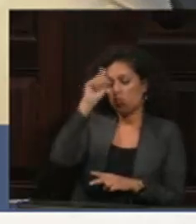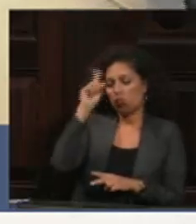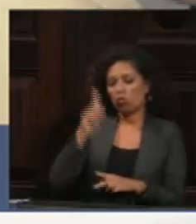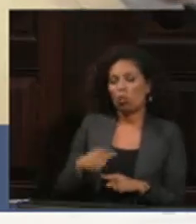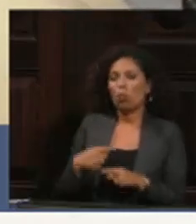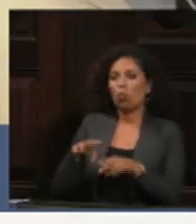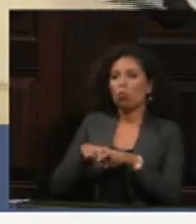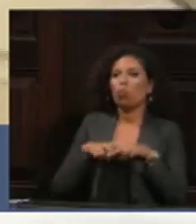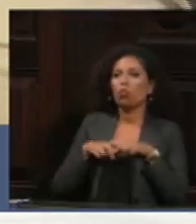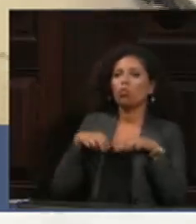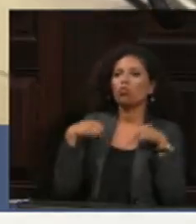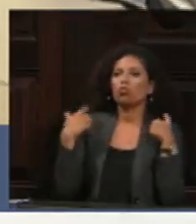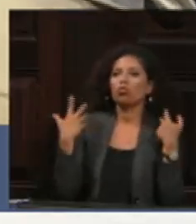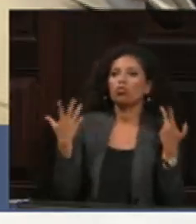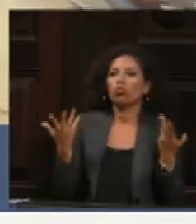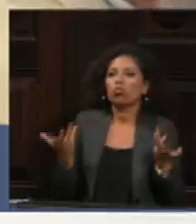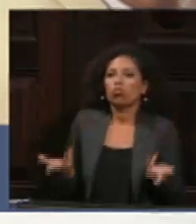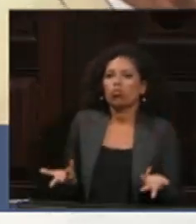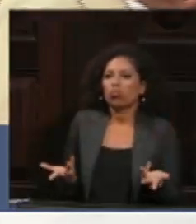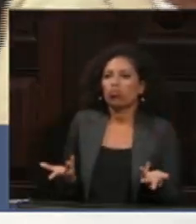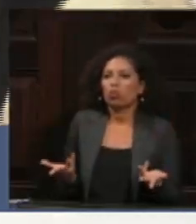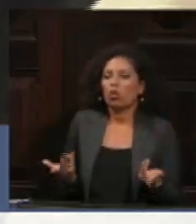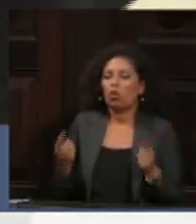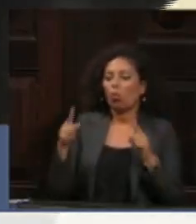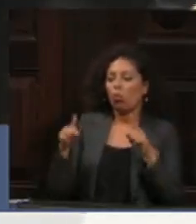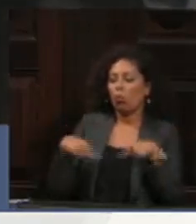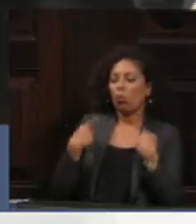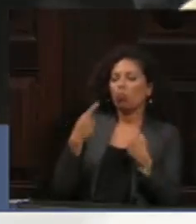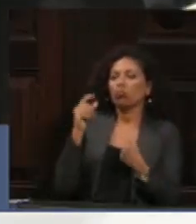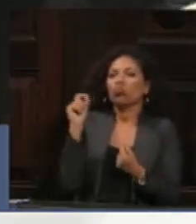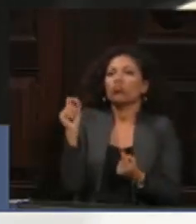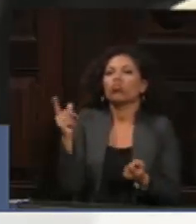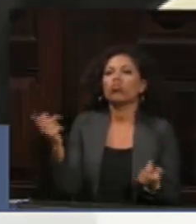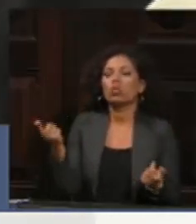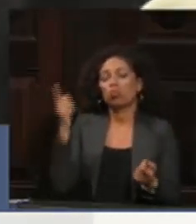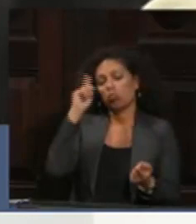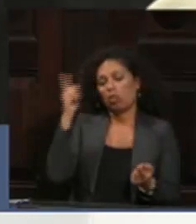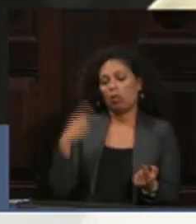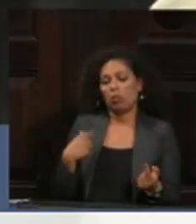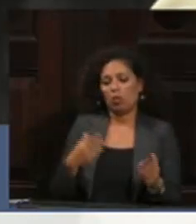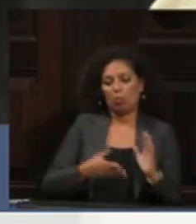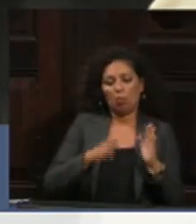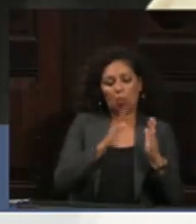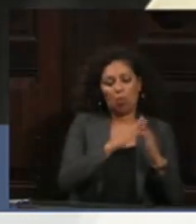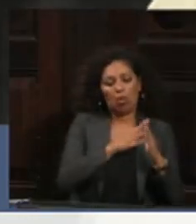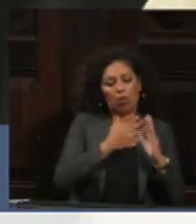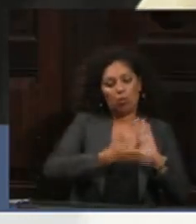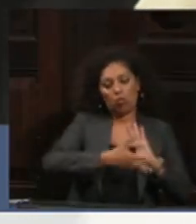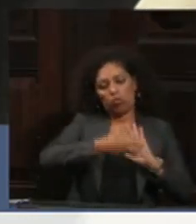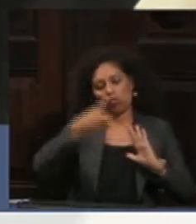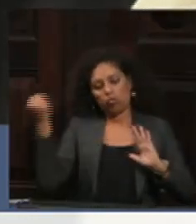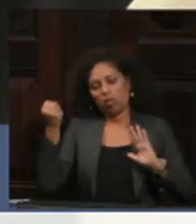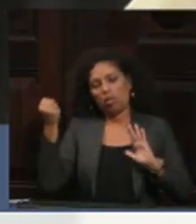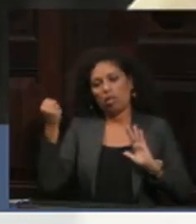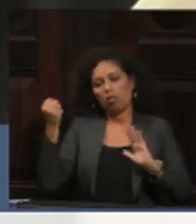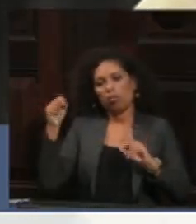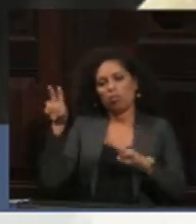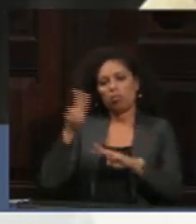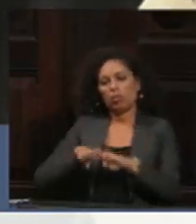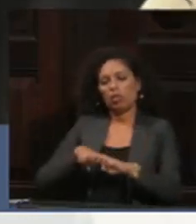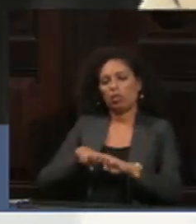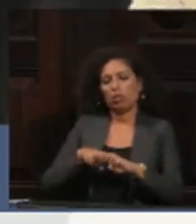naquela ocasião, quais eram as acusações que pesavam contra ele. Ele saiu de casa preso, sem saber quais eram as acusações que pesavam contra